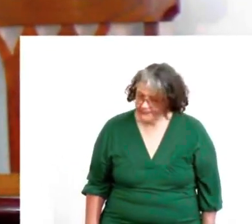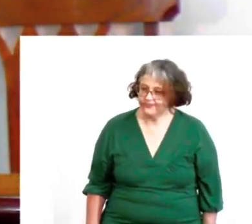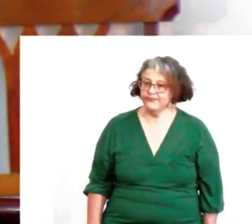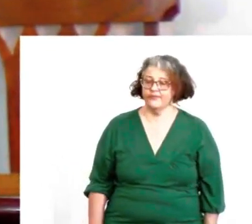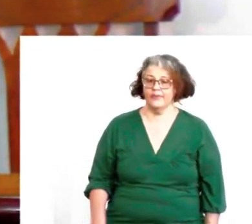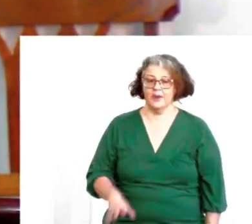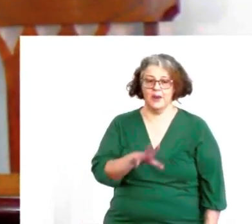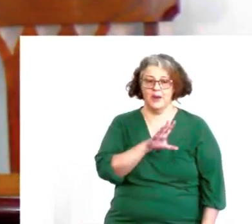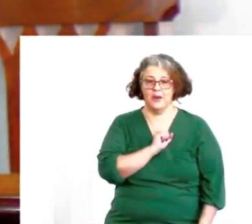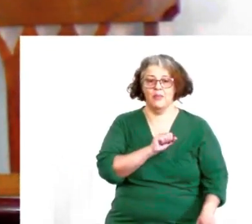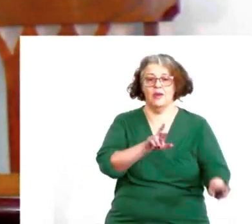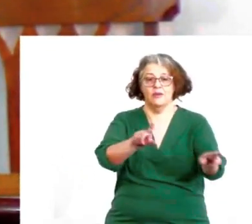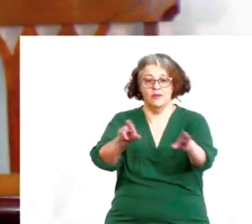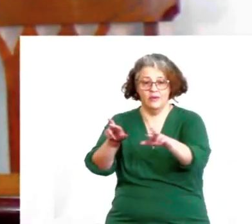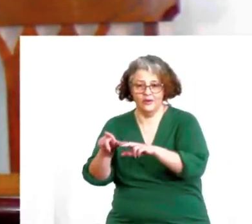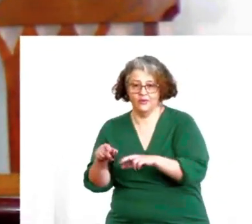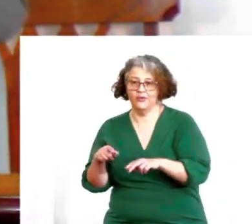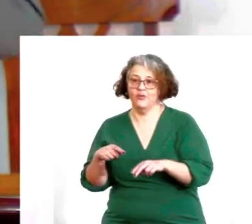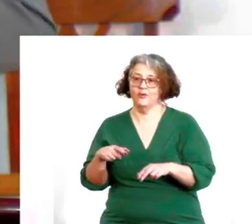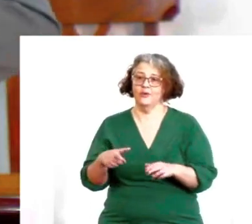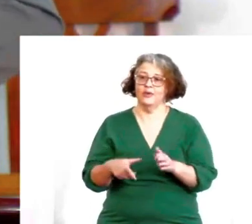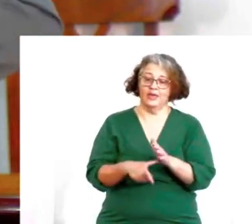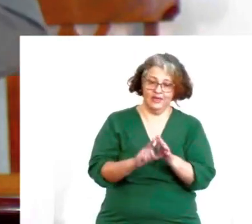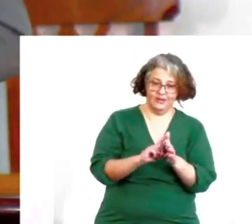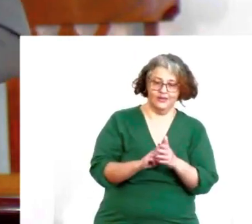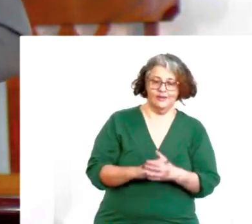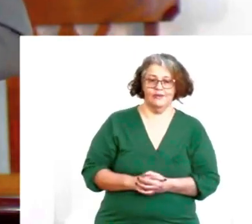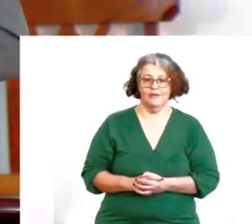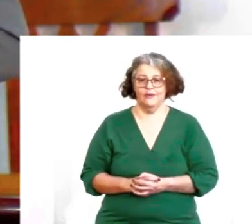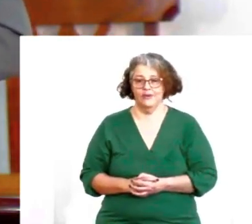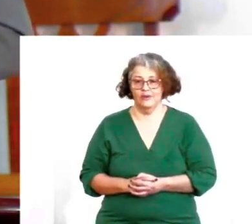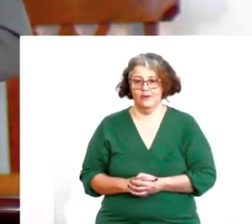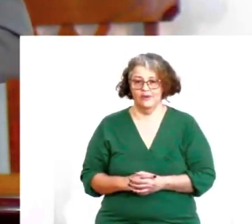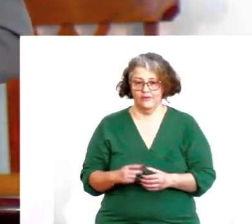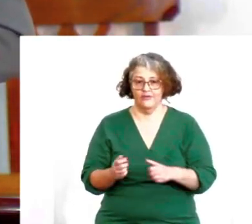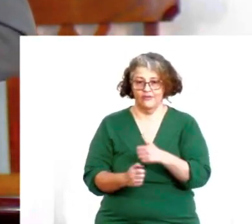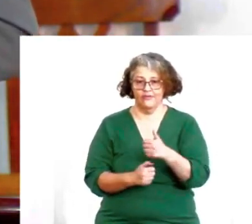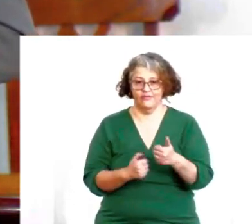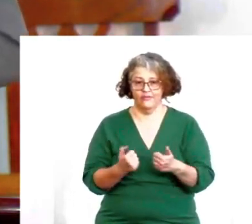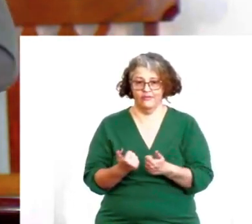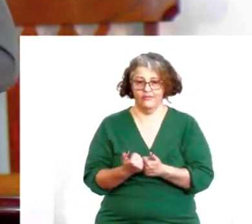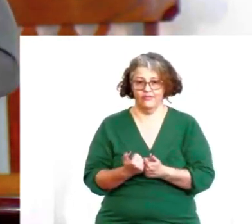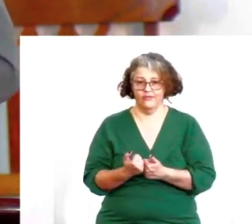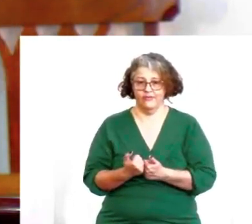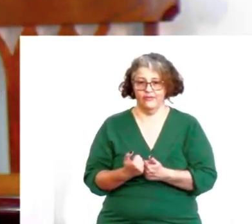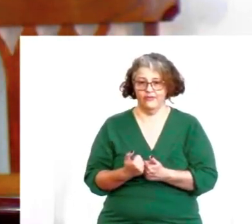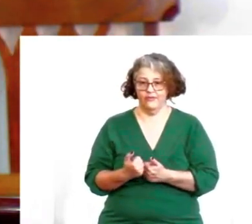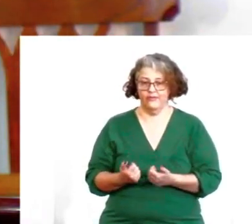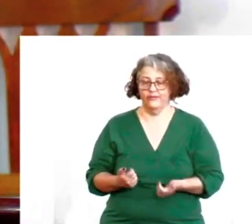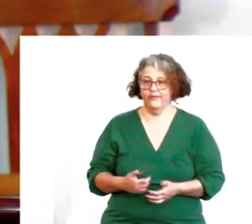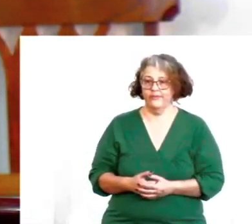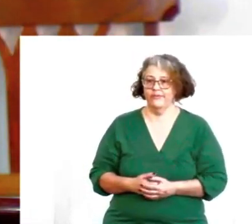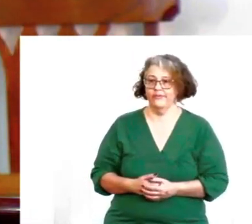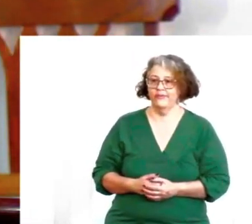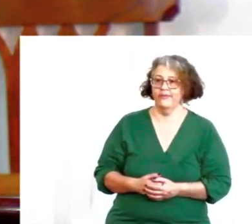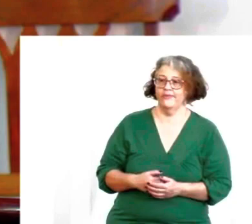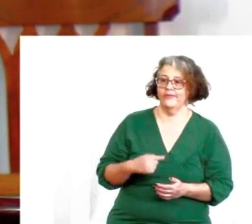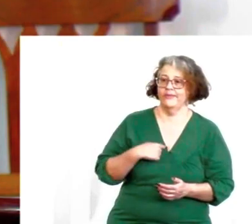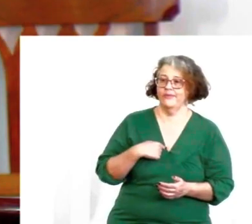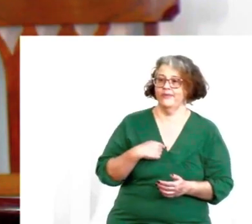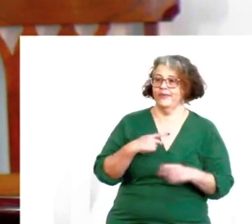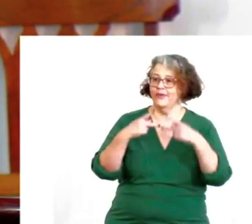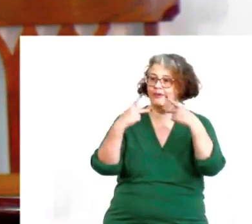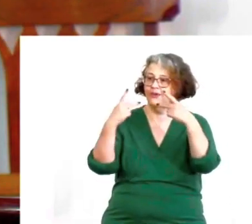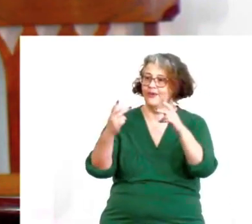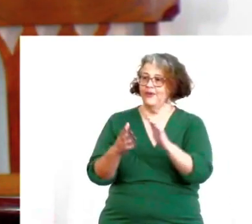Queridos irmãos e irmãs, antes de tudo, um ótimo dia a todos, muito bem-vindos a